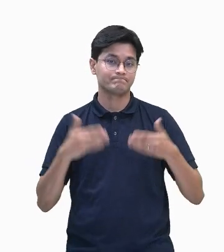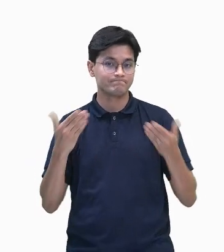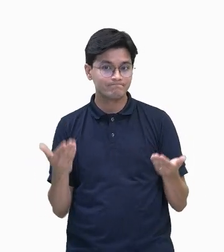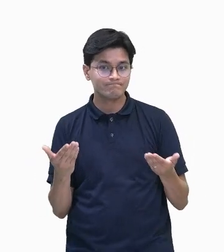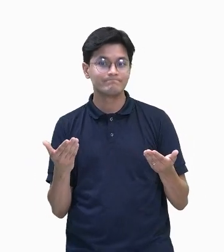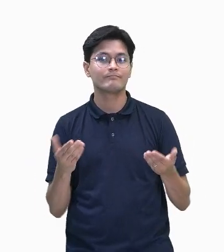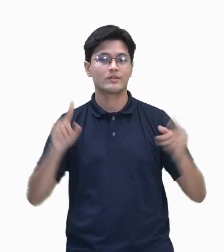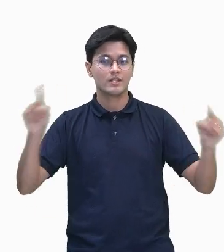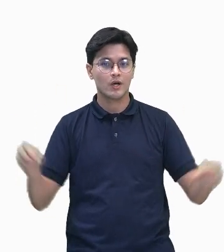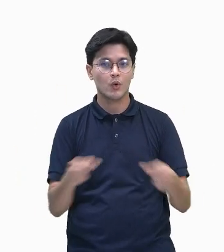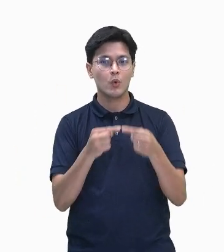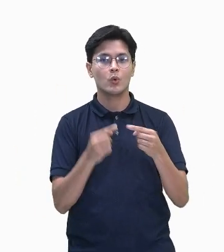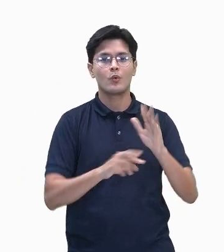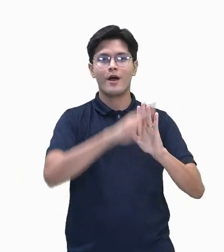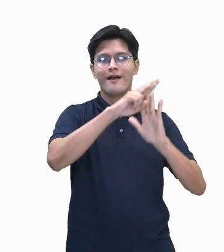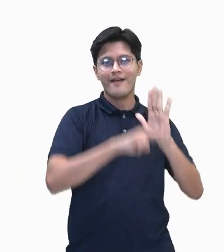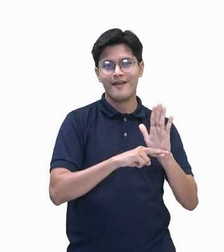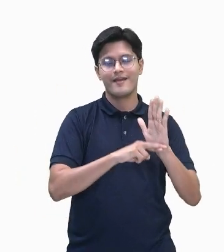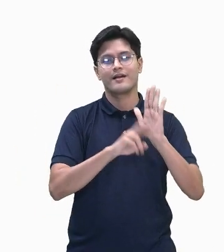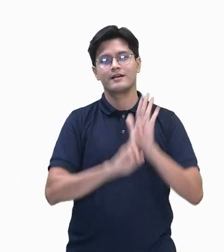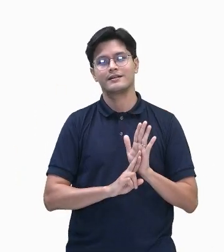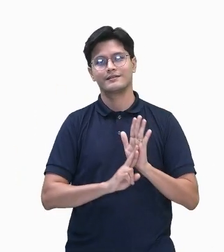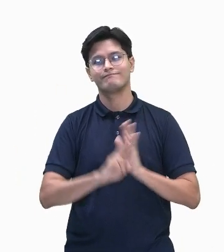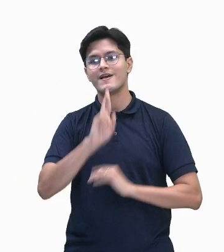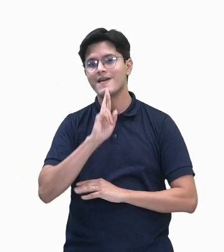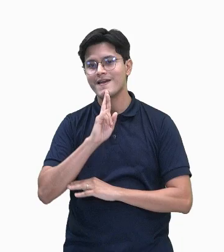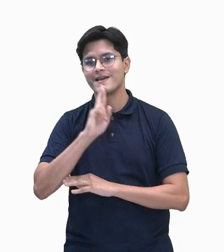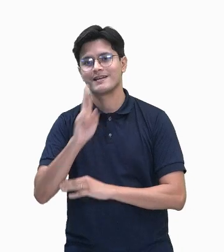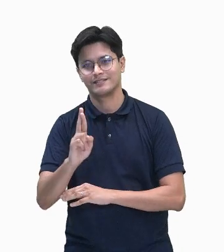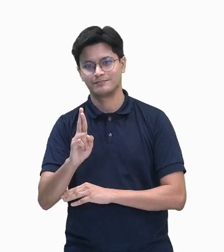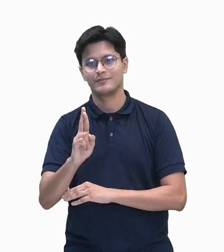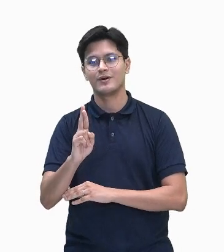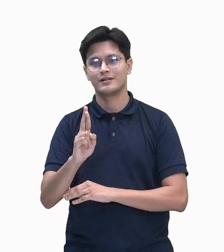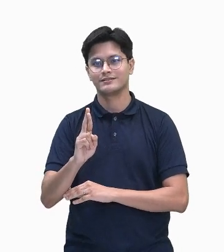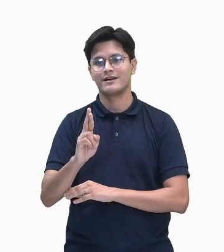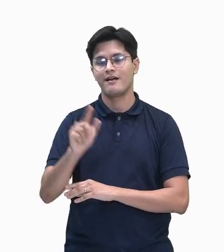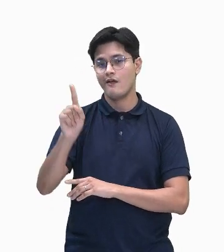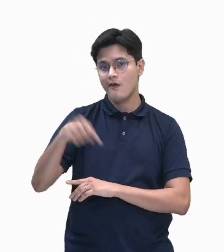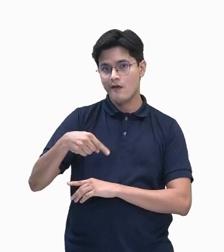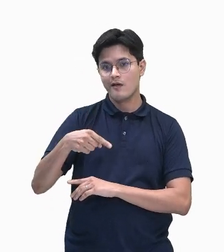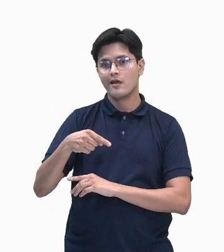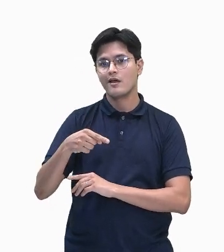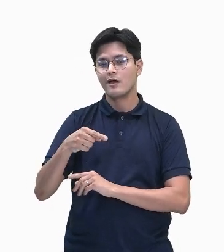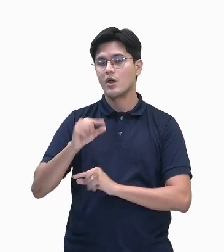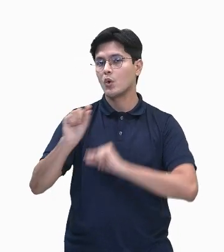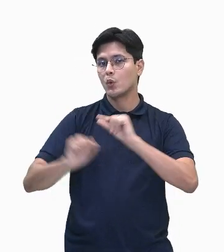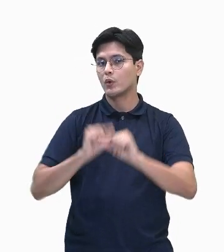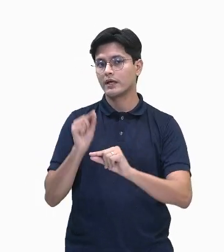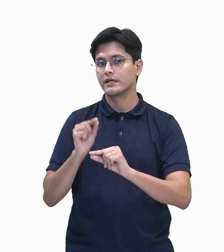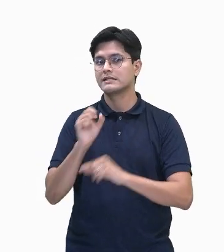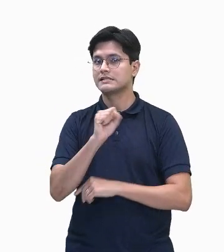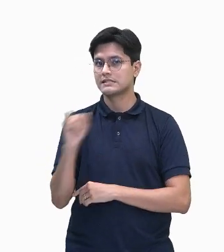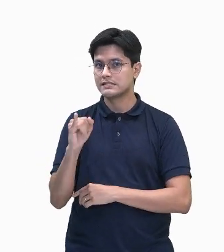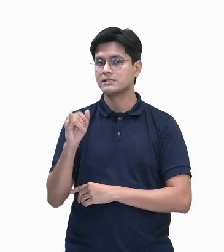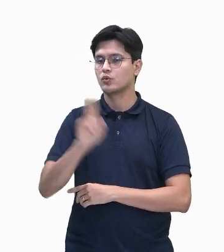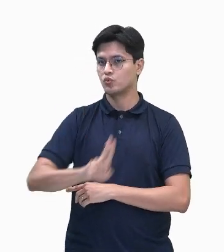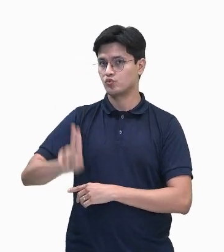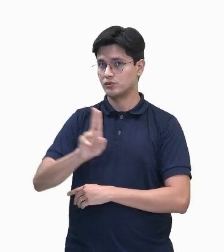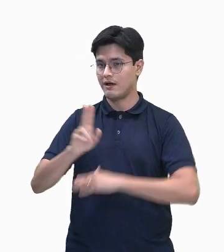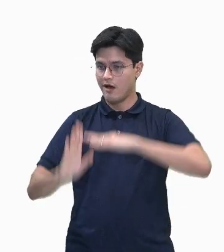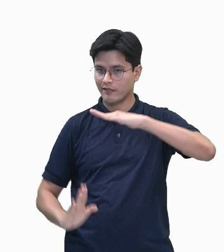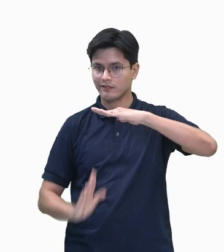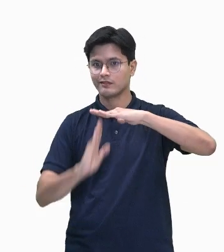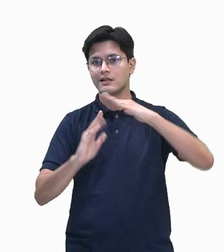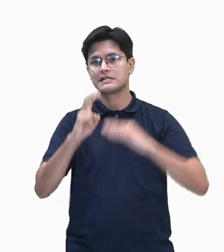regra, né, a resposta para um consumo de até 50 kW vai pagar